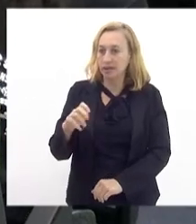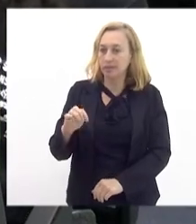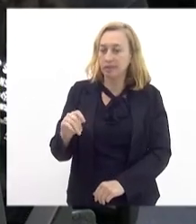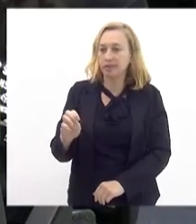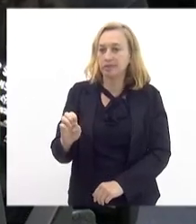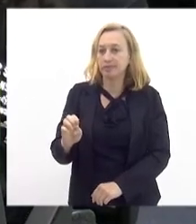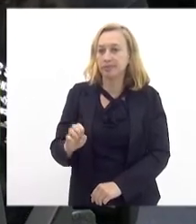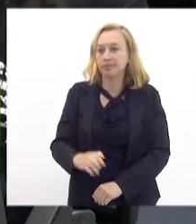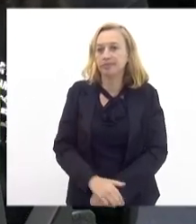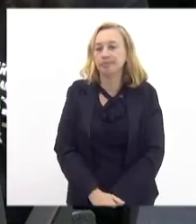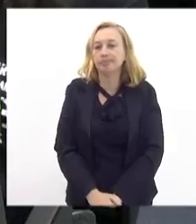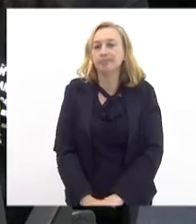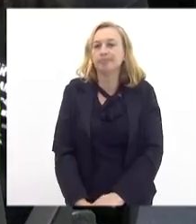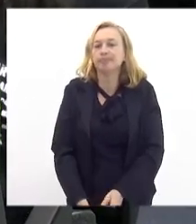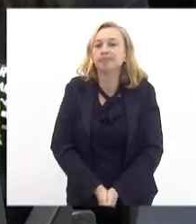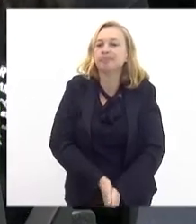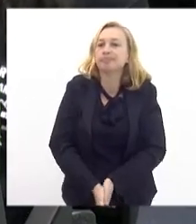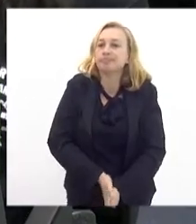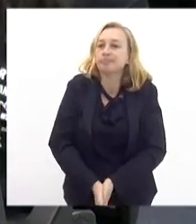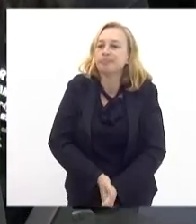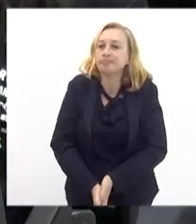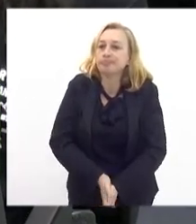Neto e